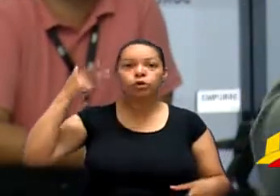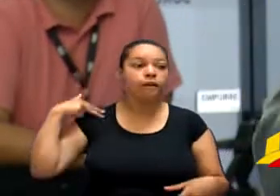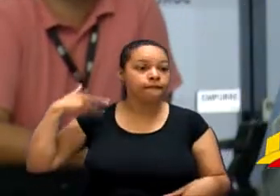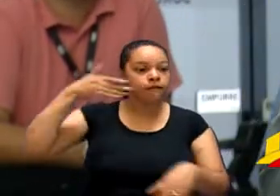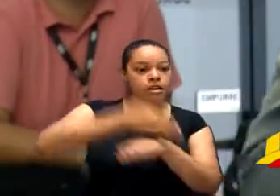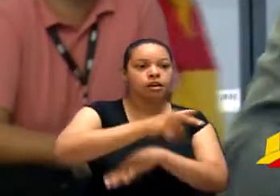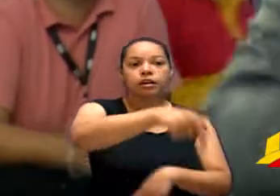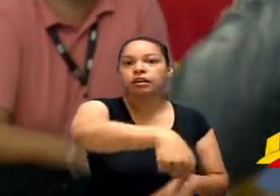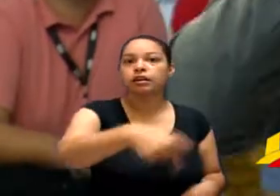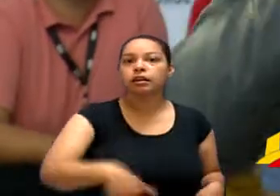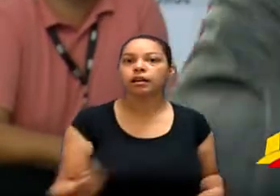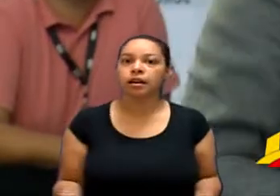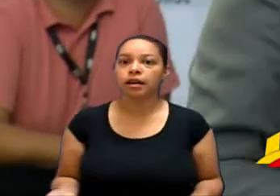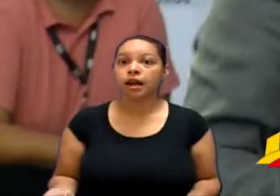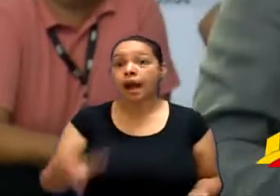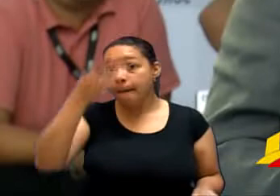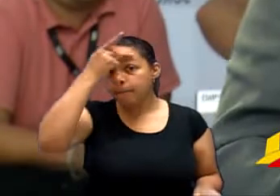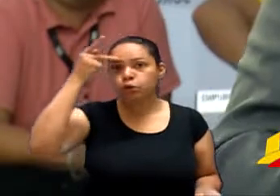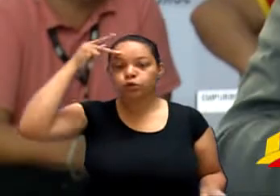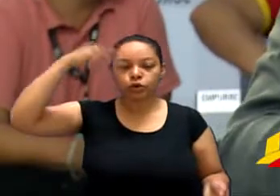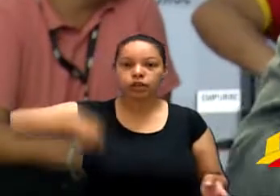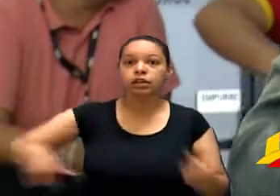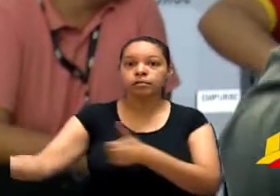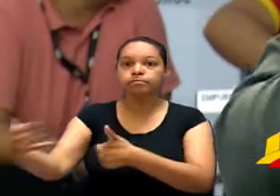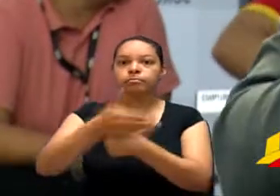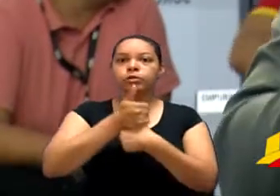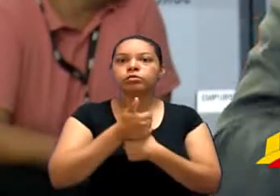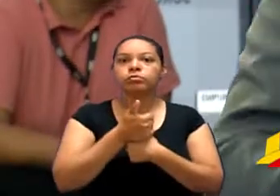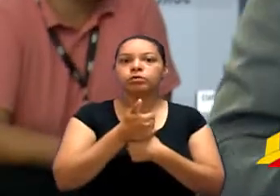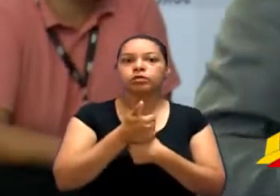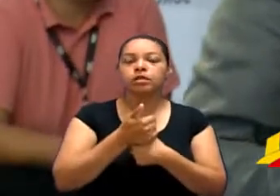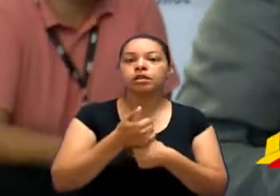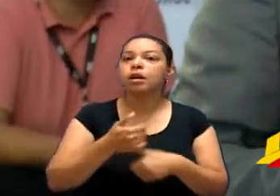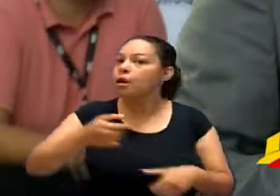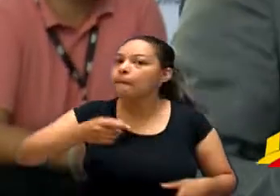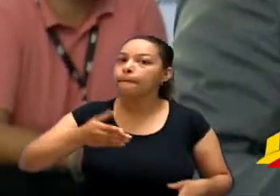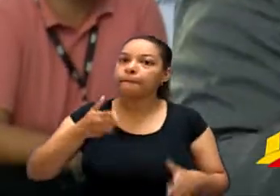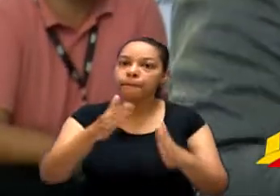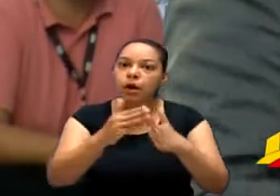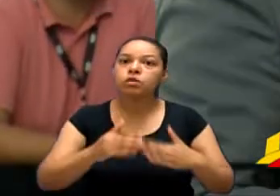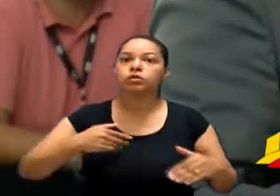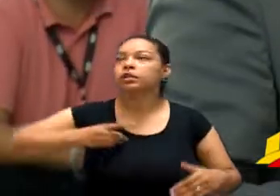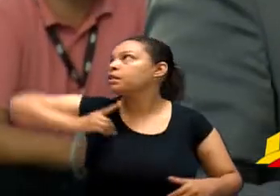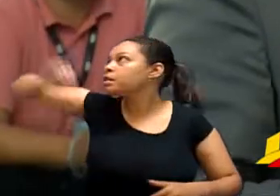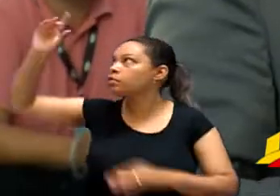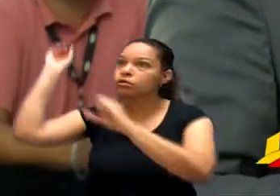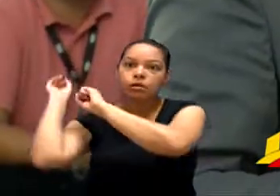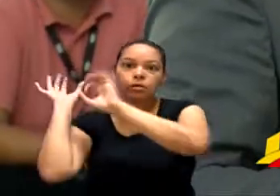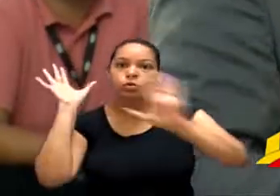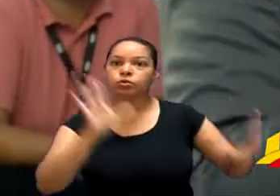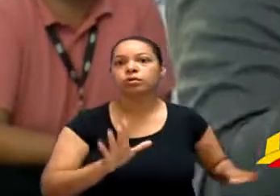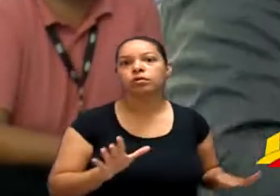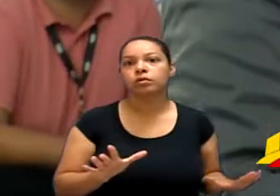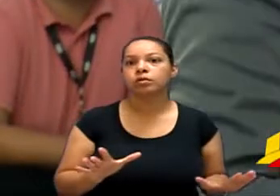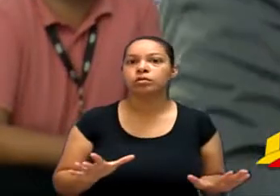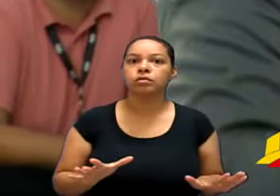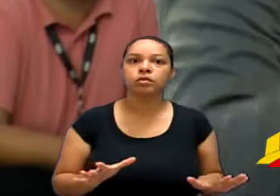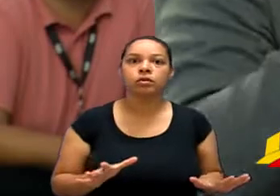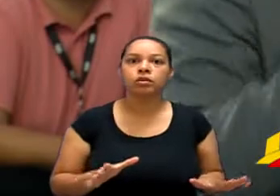que quer entrar no meu lugar eu peço que Deus abençoe o Caio e abençoe todos vocês Silvano meu primo